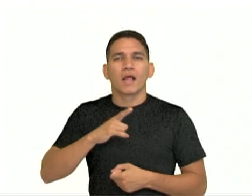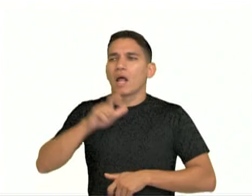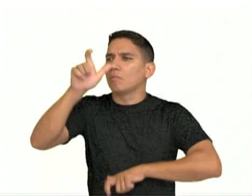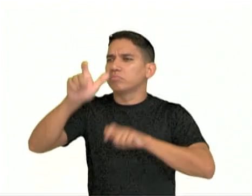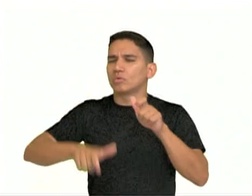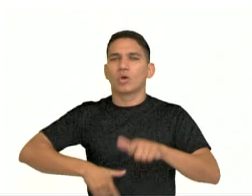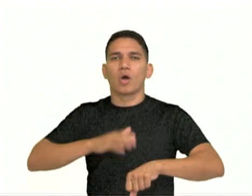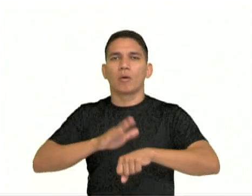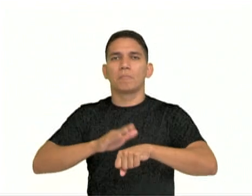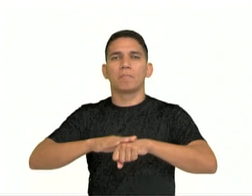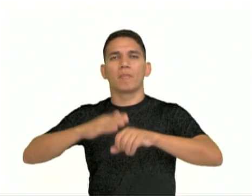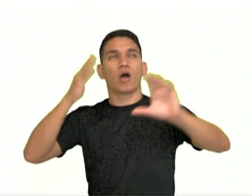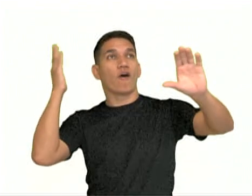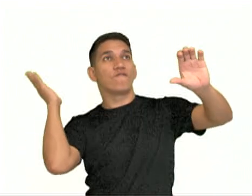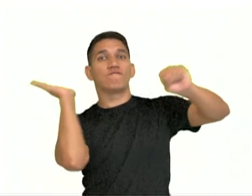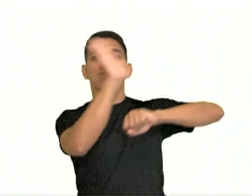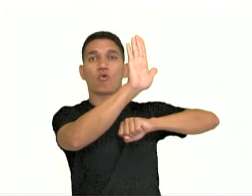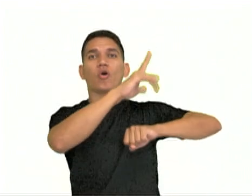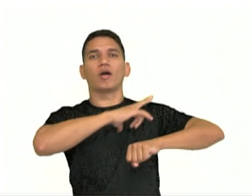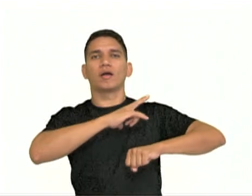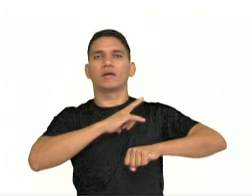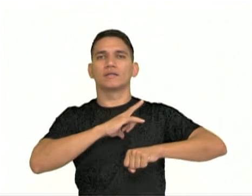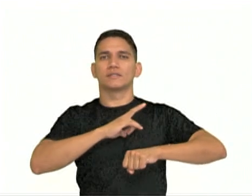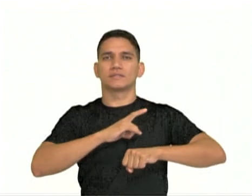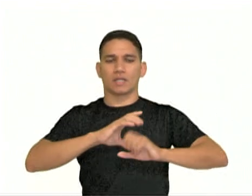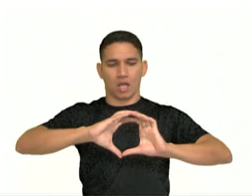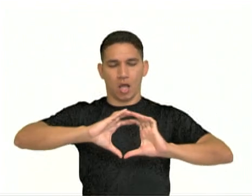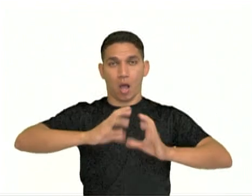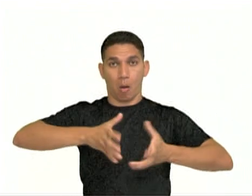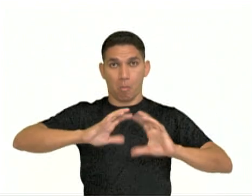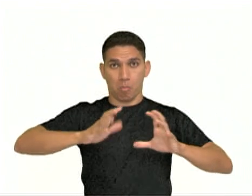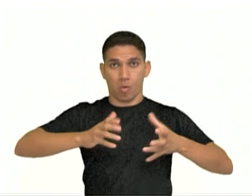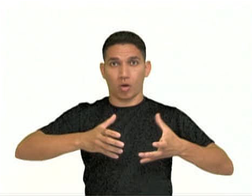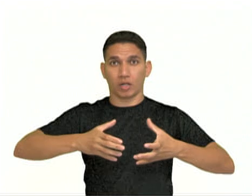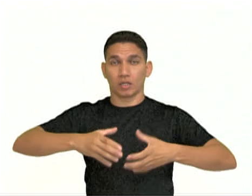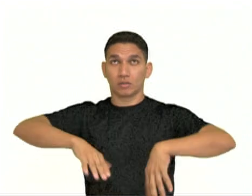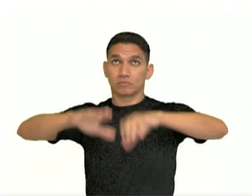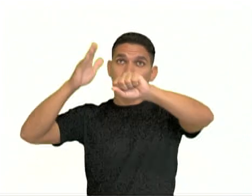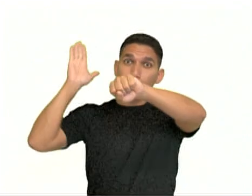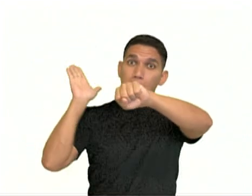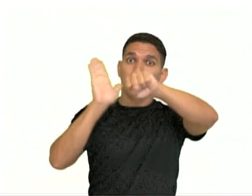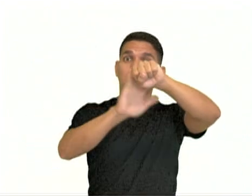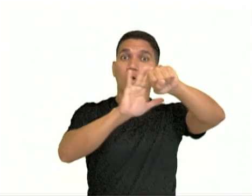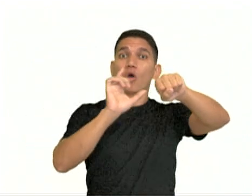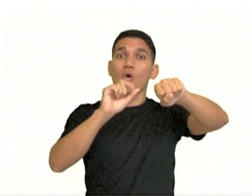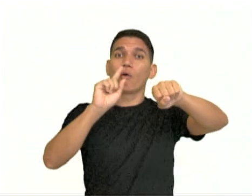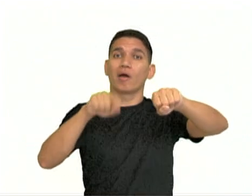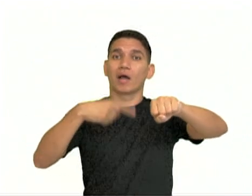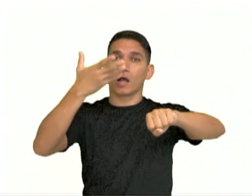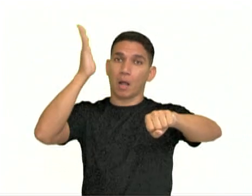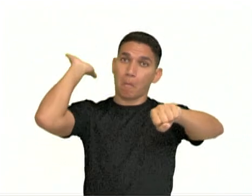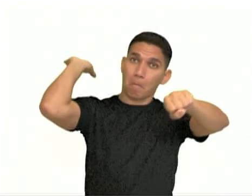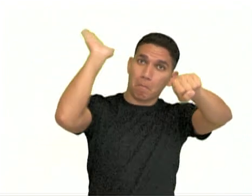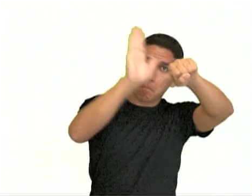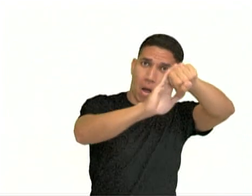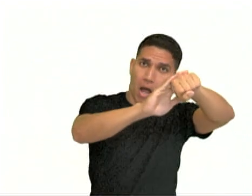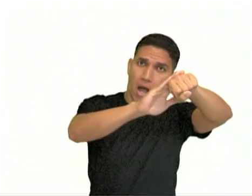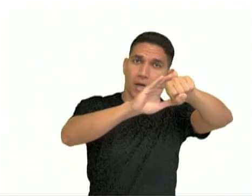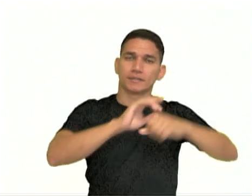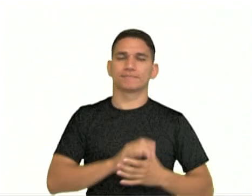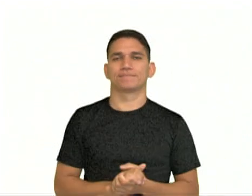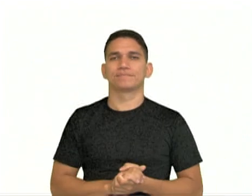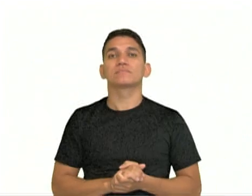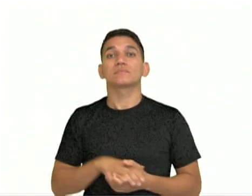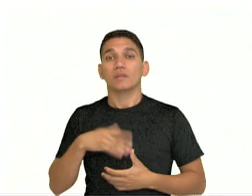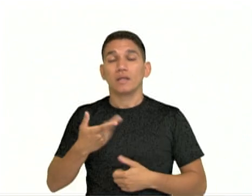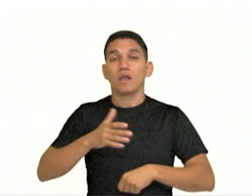do saque, põe a bola em jogo com um movimento chamado cortada. Nesse